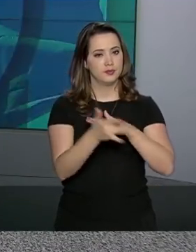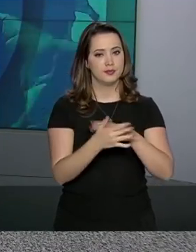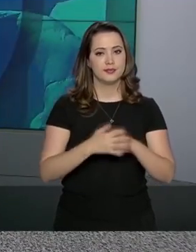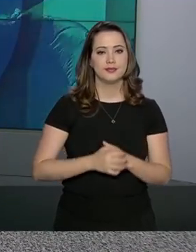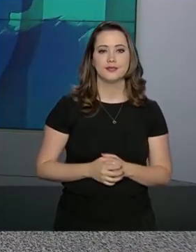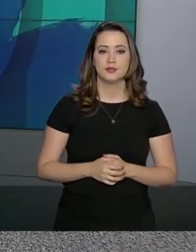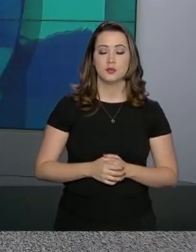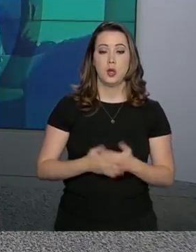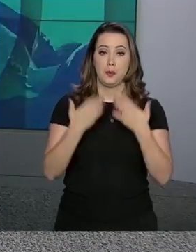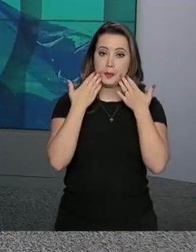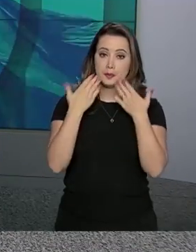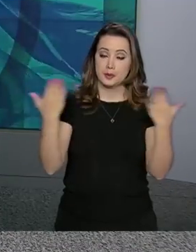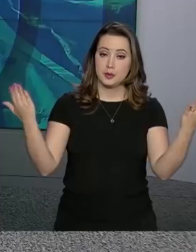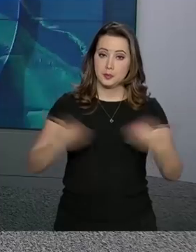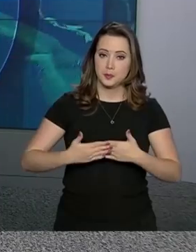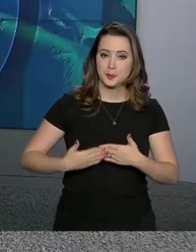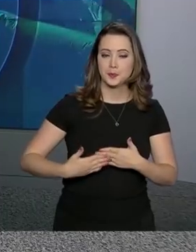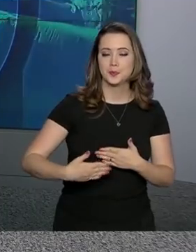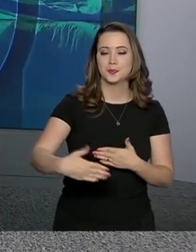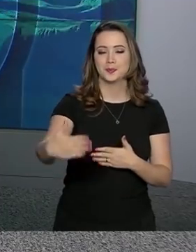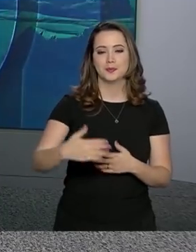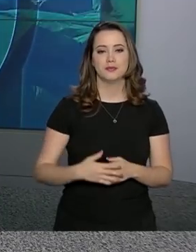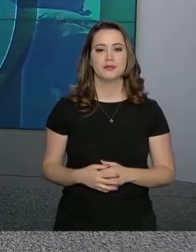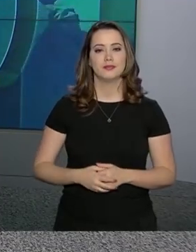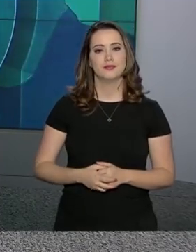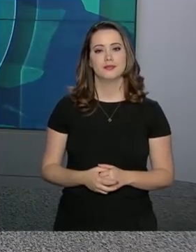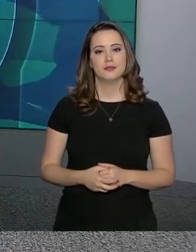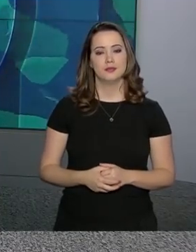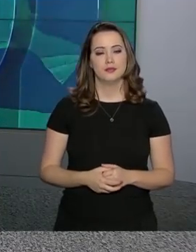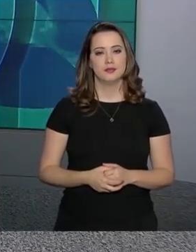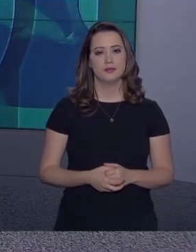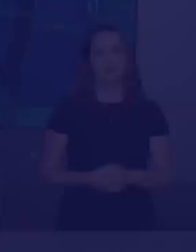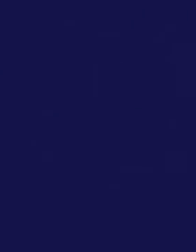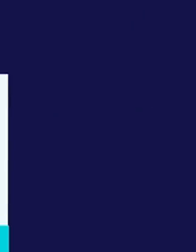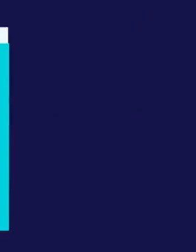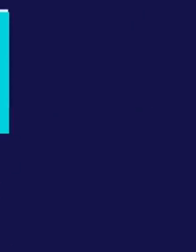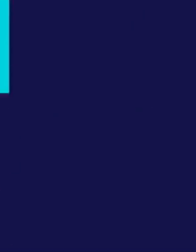redes sociais. O repórter NBR começa agora.